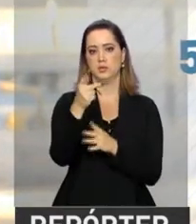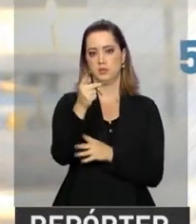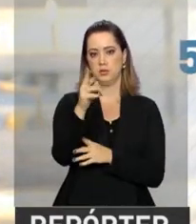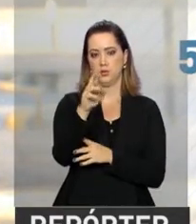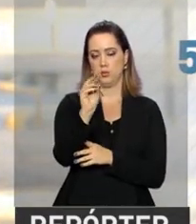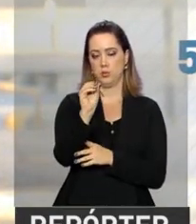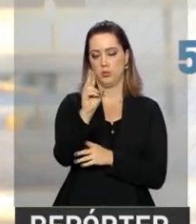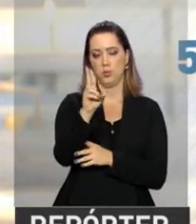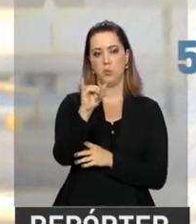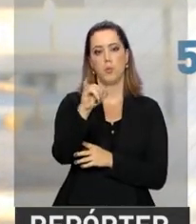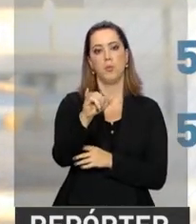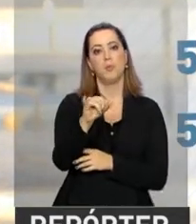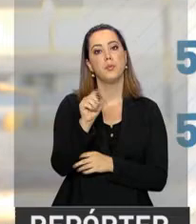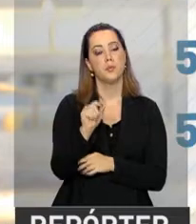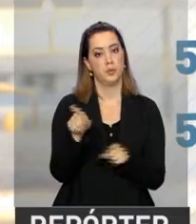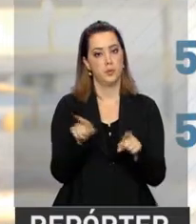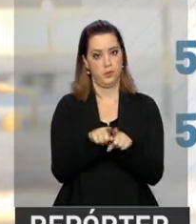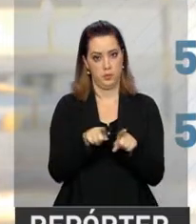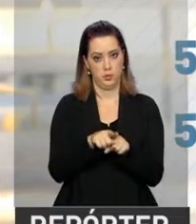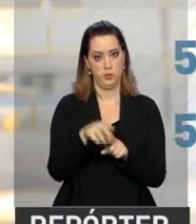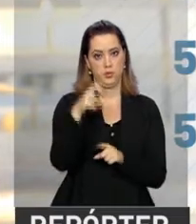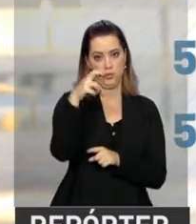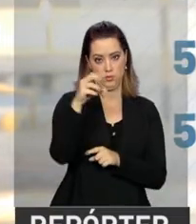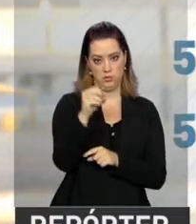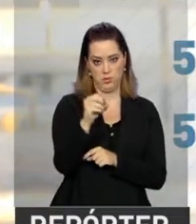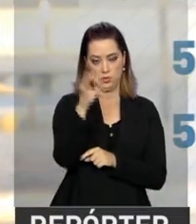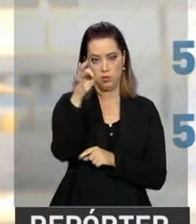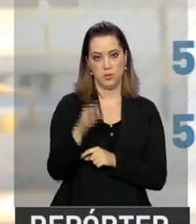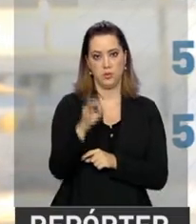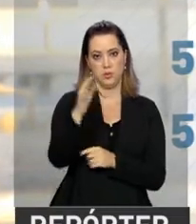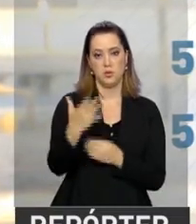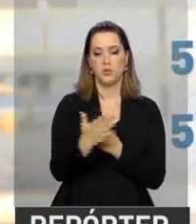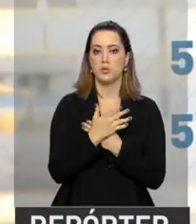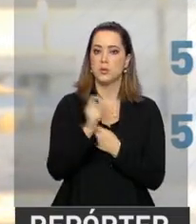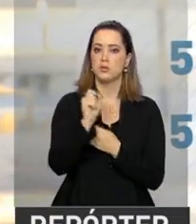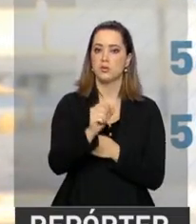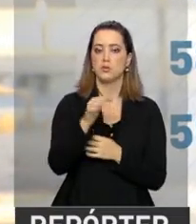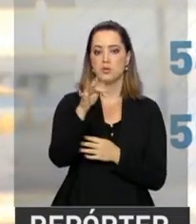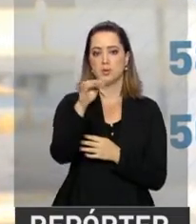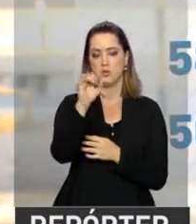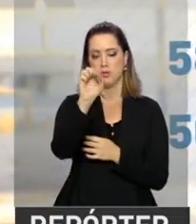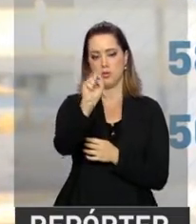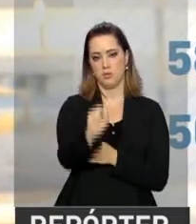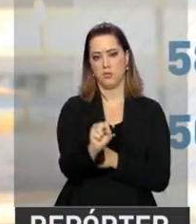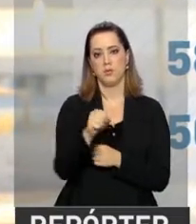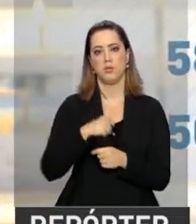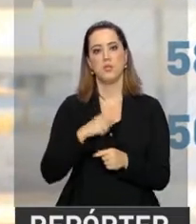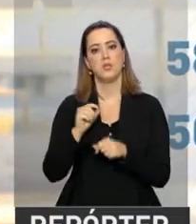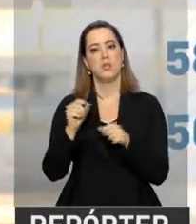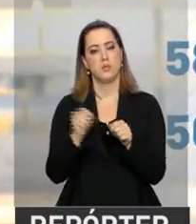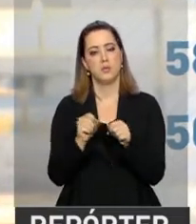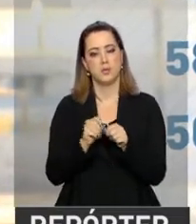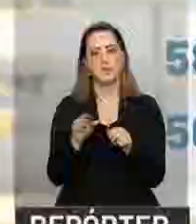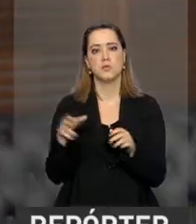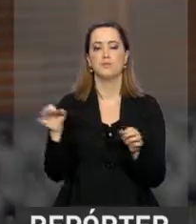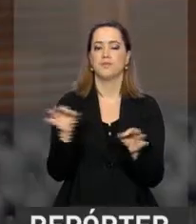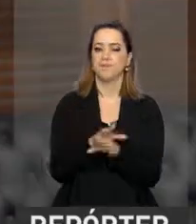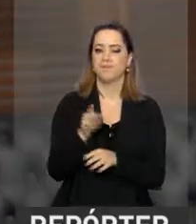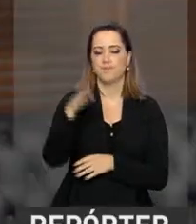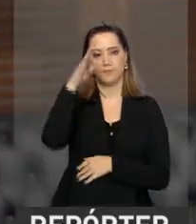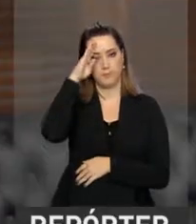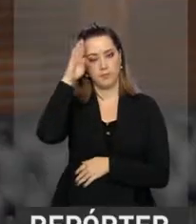Programa Universidade para Todos, e cerca de 50% com financiamento estudantil, o FIES, para concluir o ensino superior.